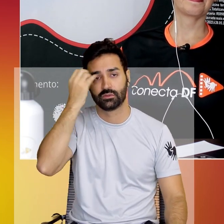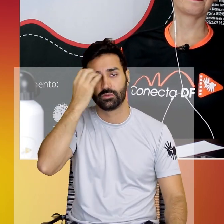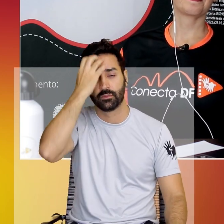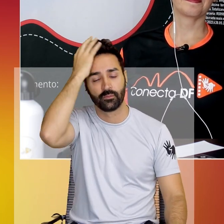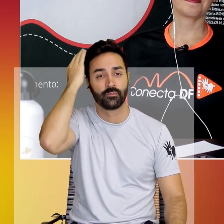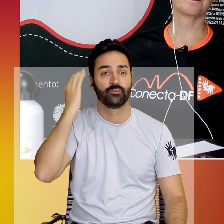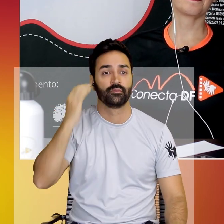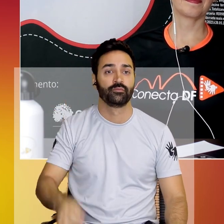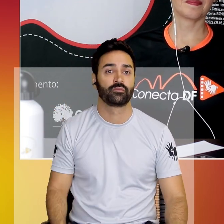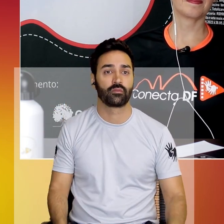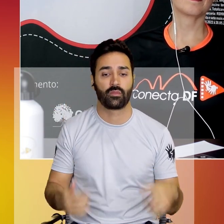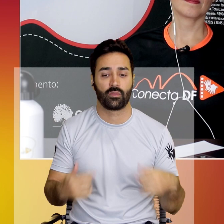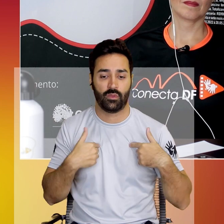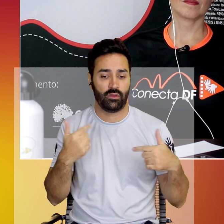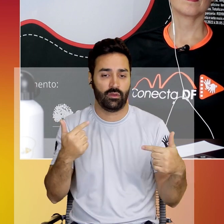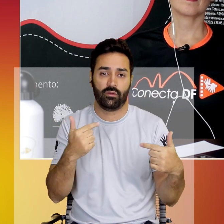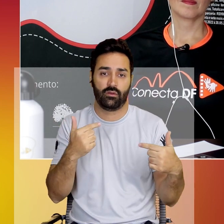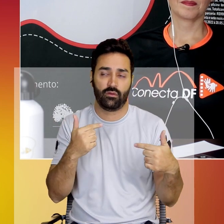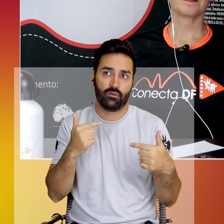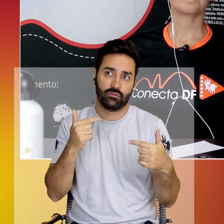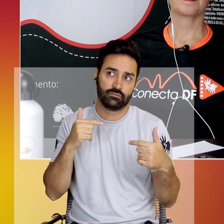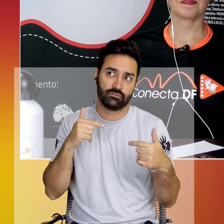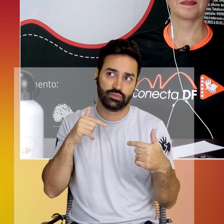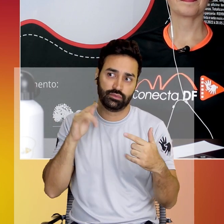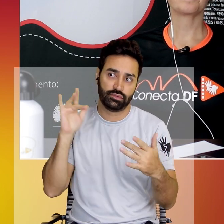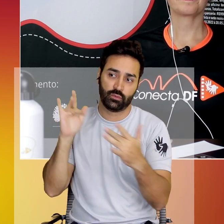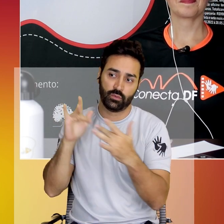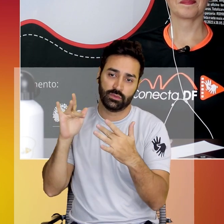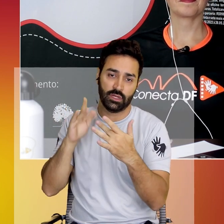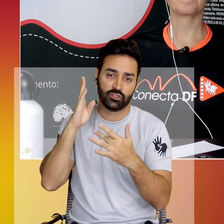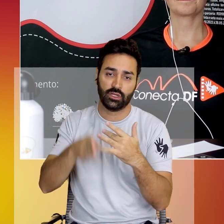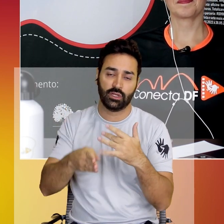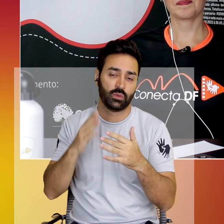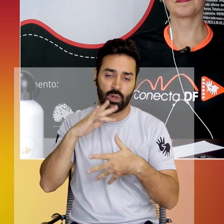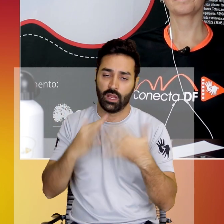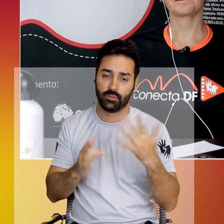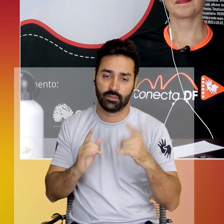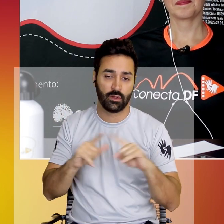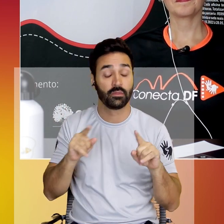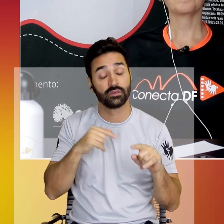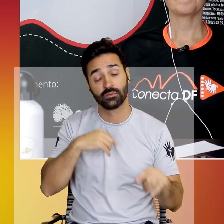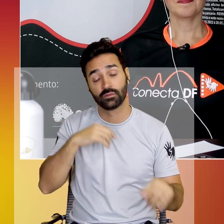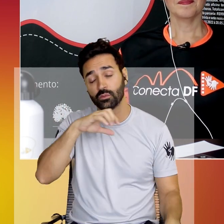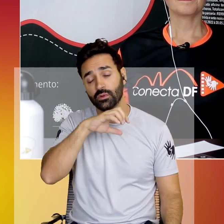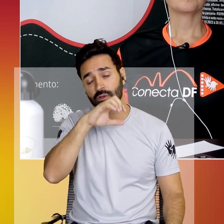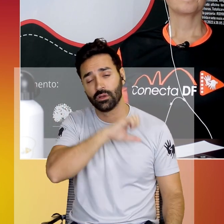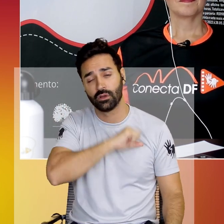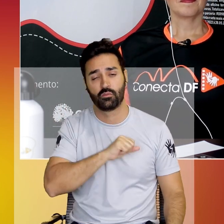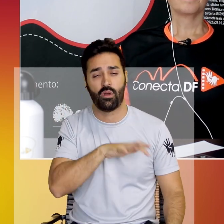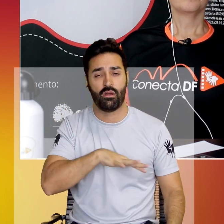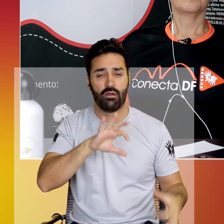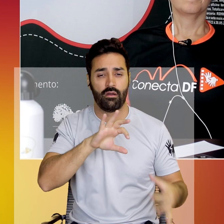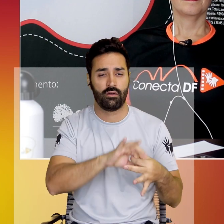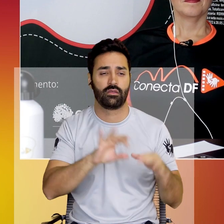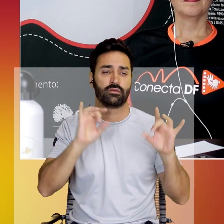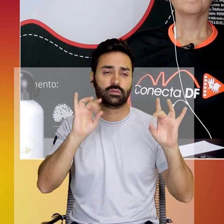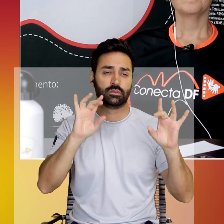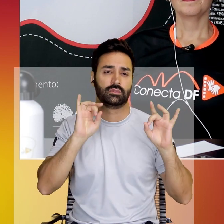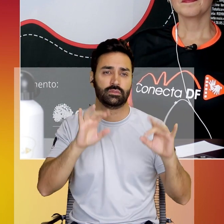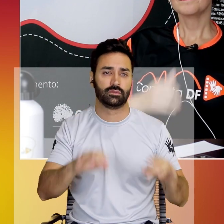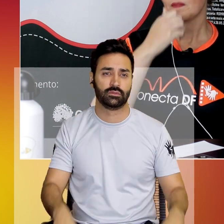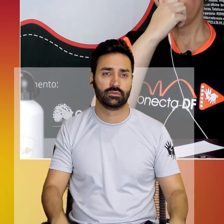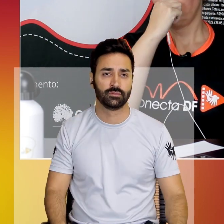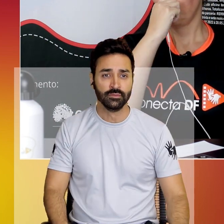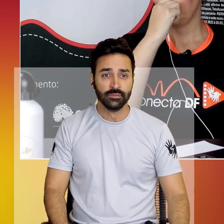trabalho diretamente com a Libras, o meu interesse é realmente, porque eu amo a área especial, né, e, assim,